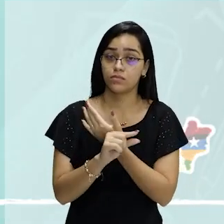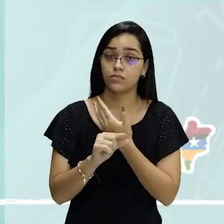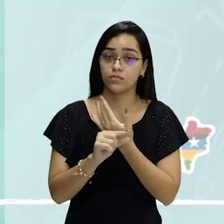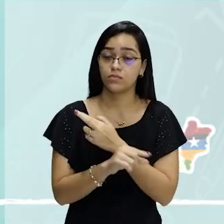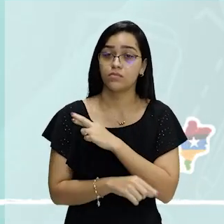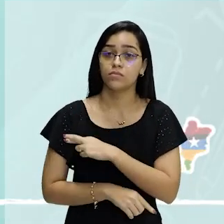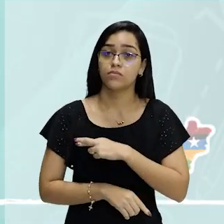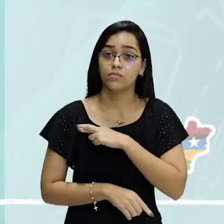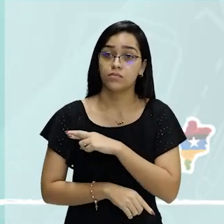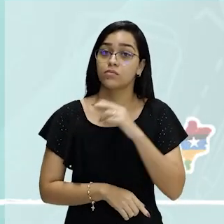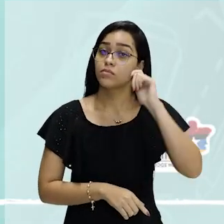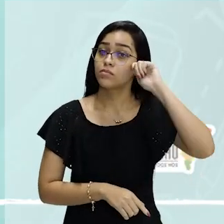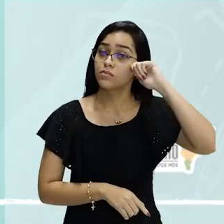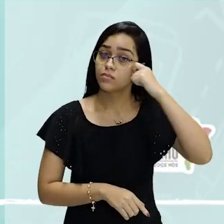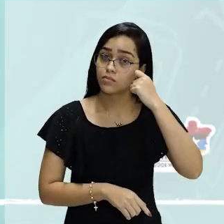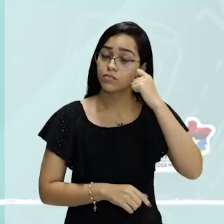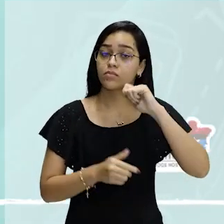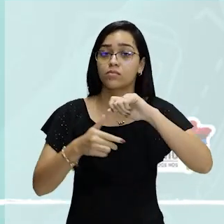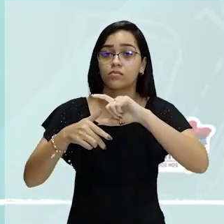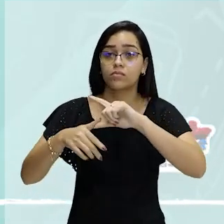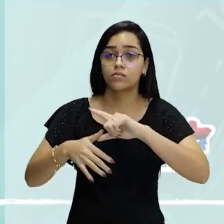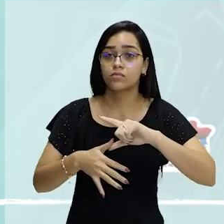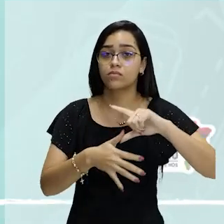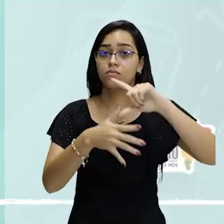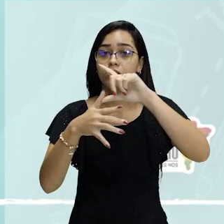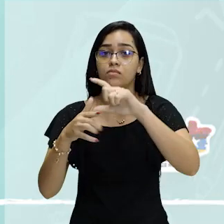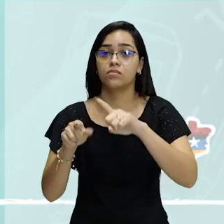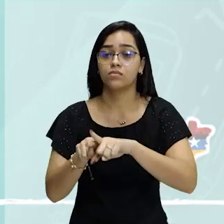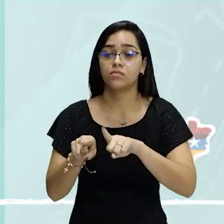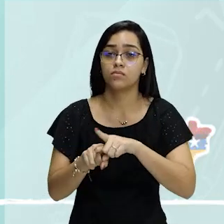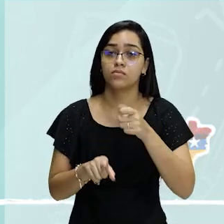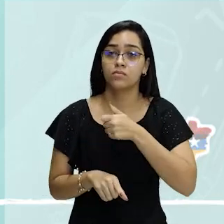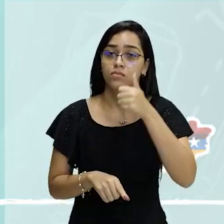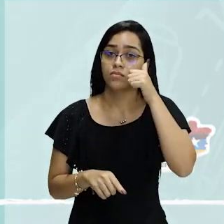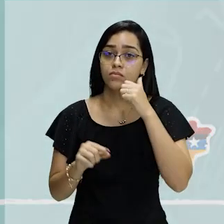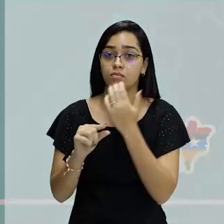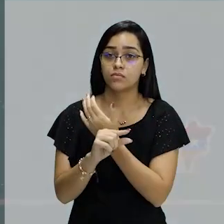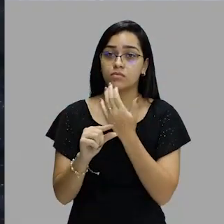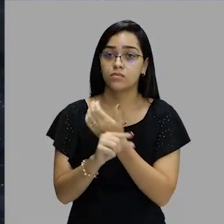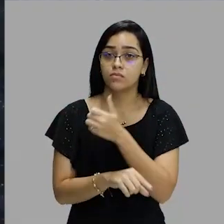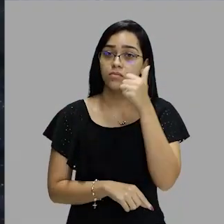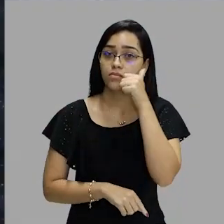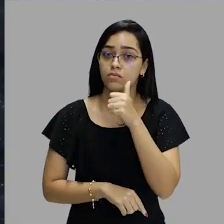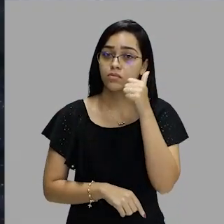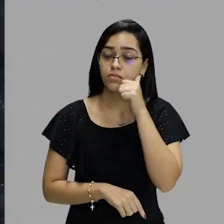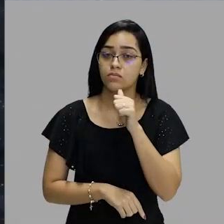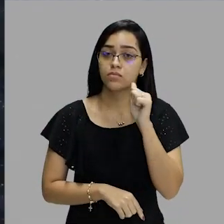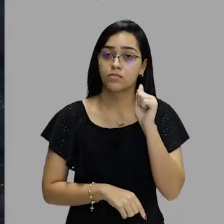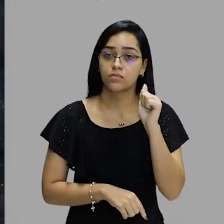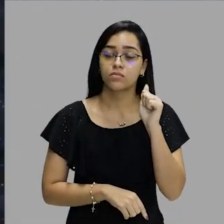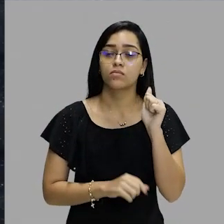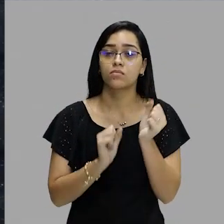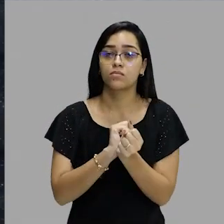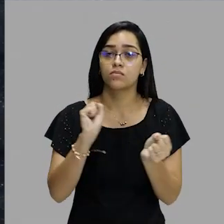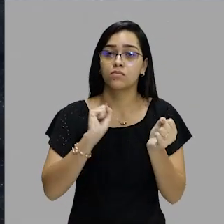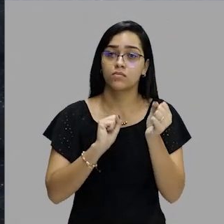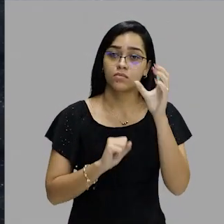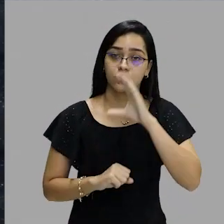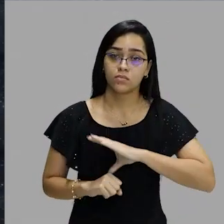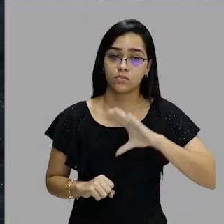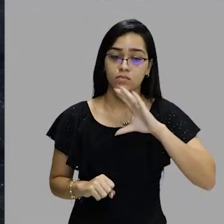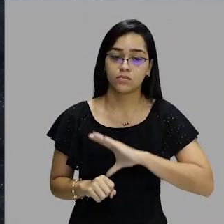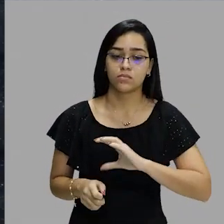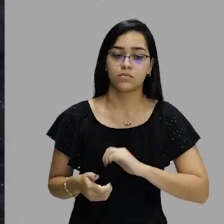primeira romancista negra da América Latina e seguramente a primeira autora mulher abolicionista da língua portuguesa,